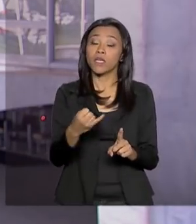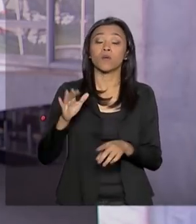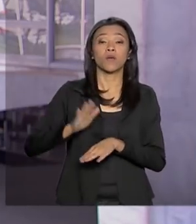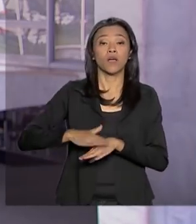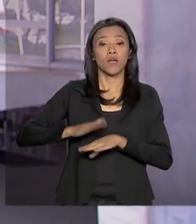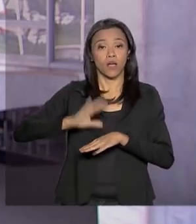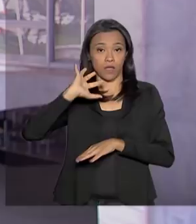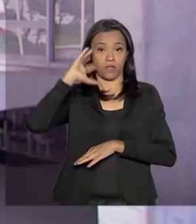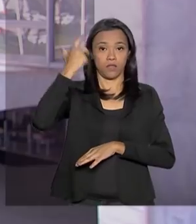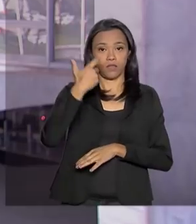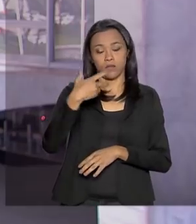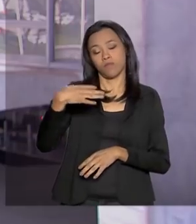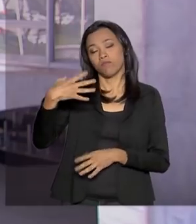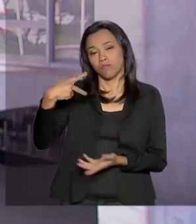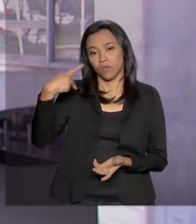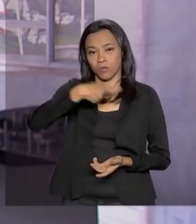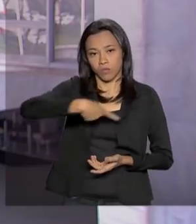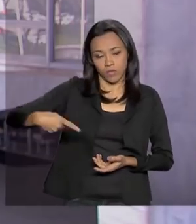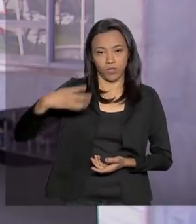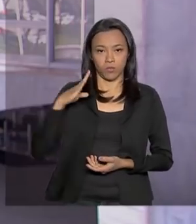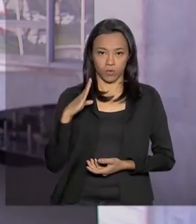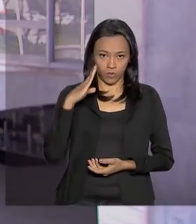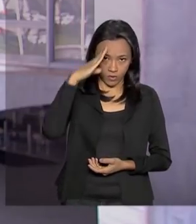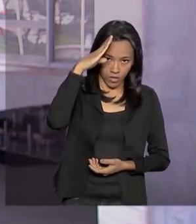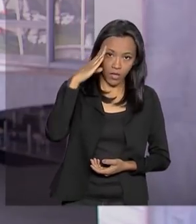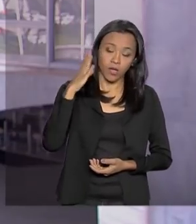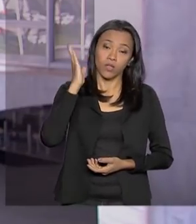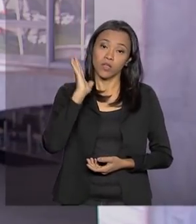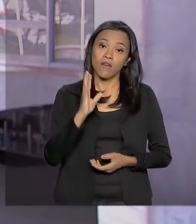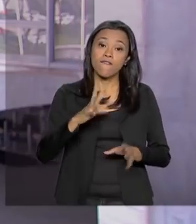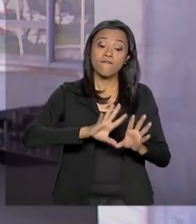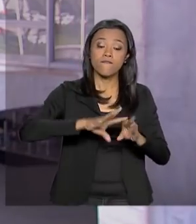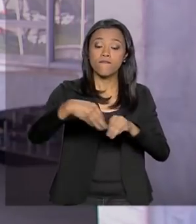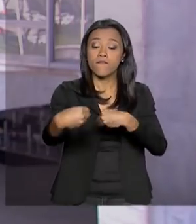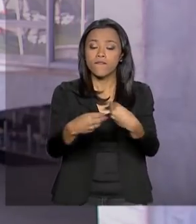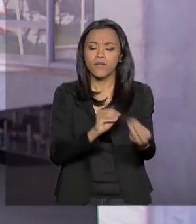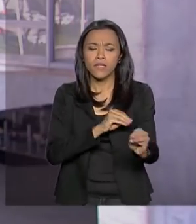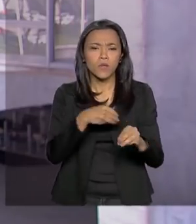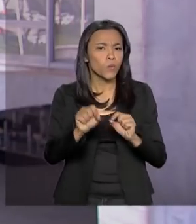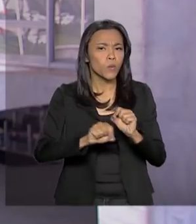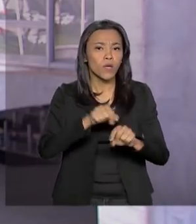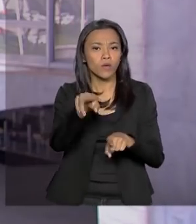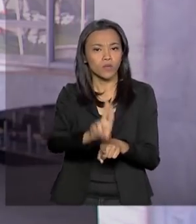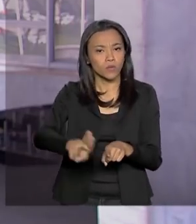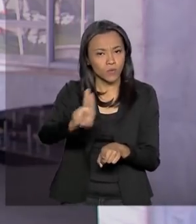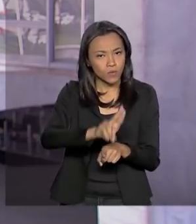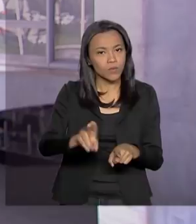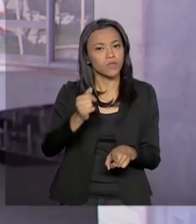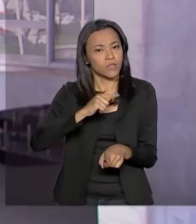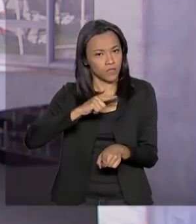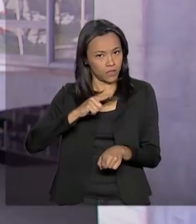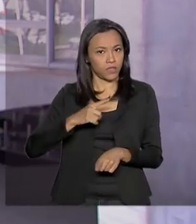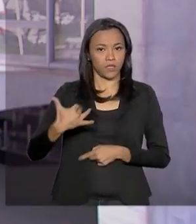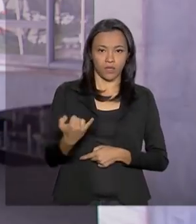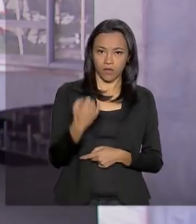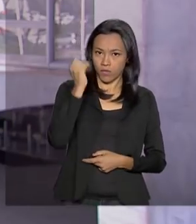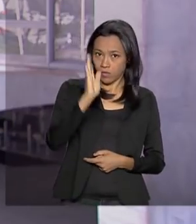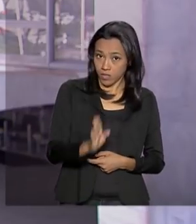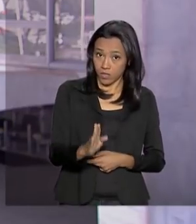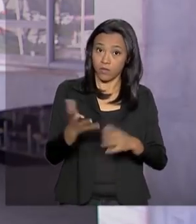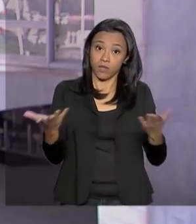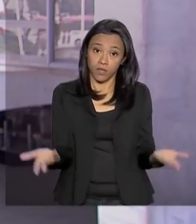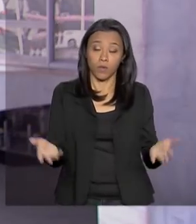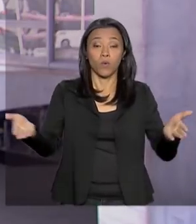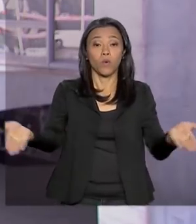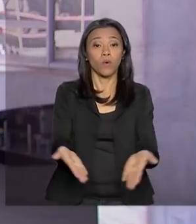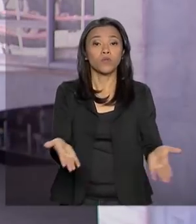governo, o presidente Jair Bolsonaro flexibilizou a posse de armas no país. E hoje, agora